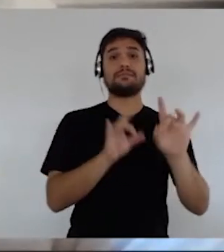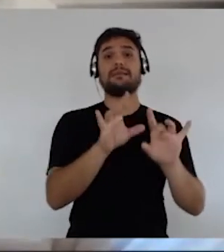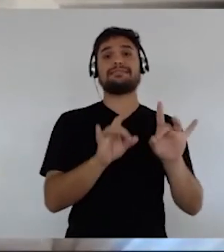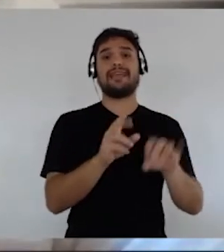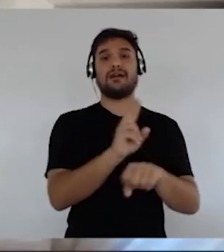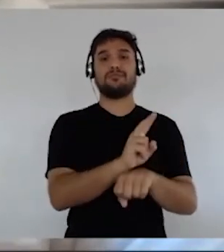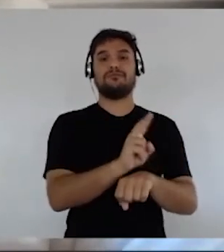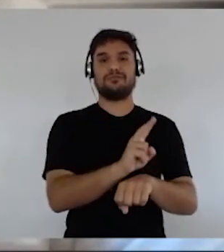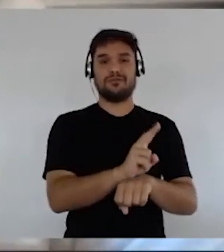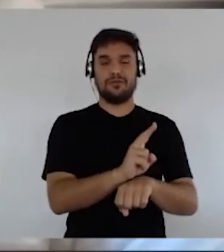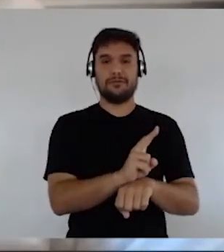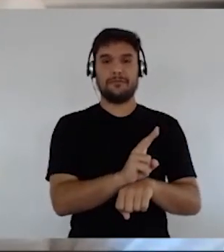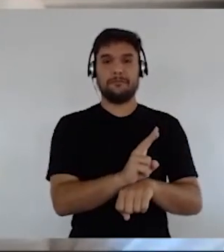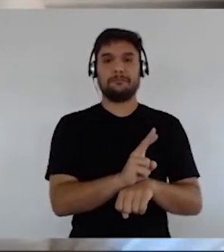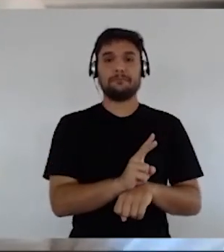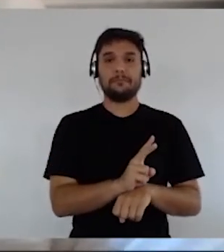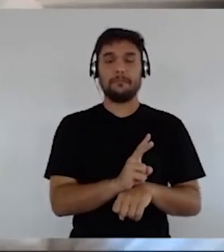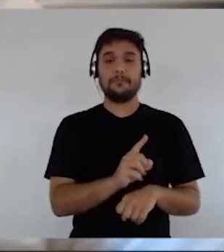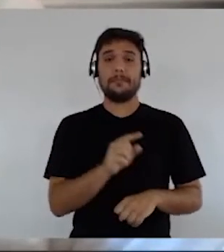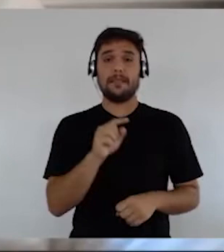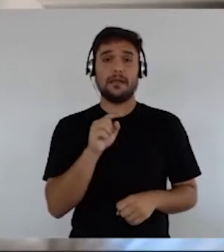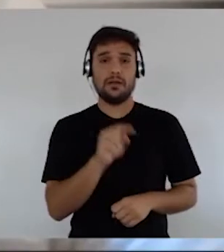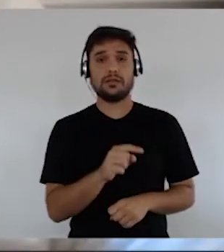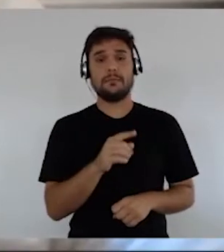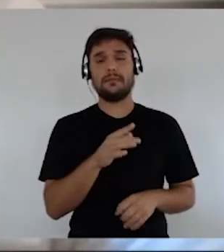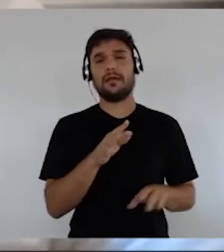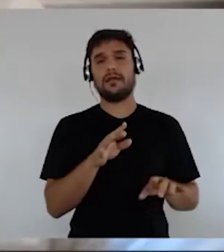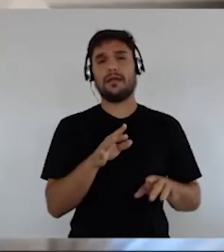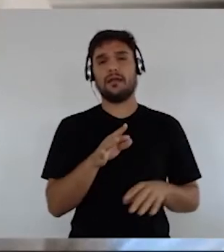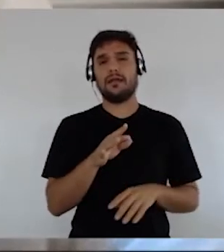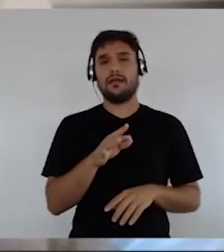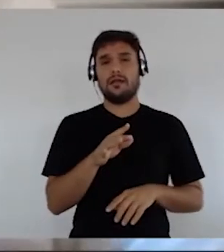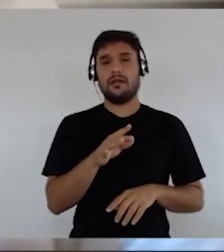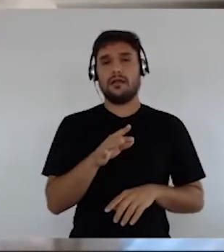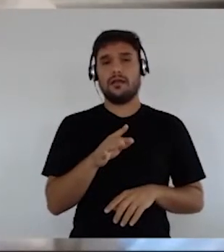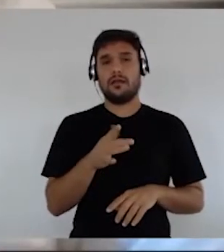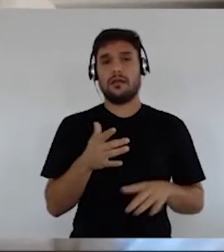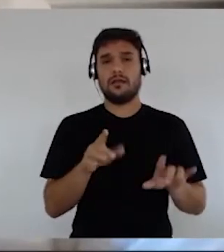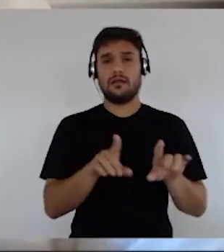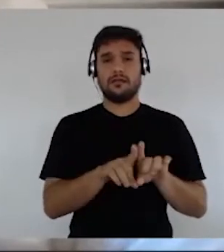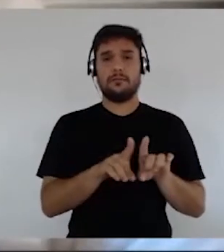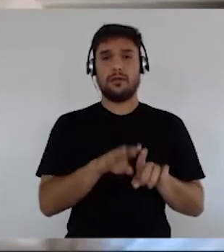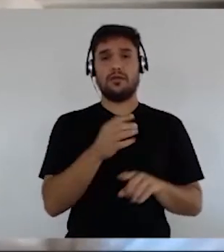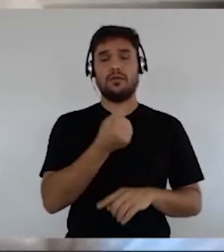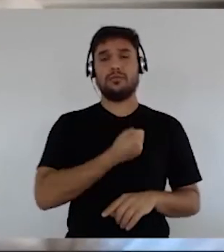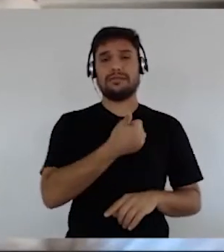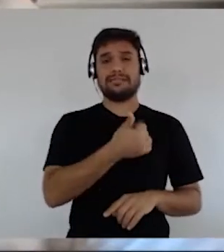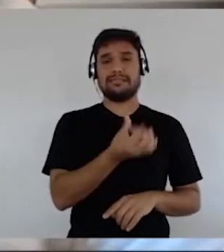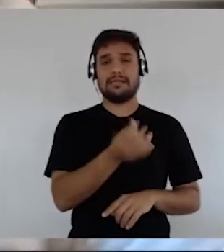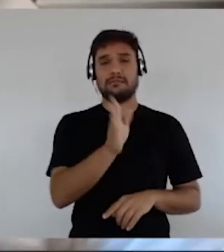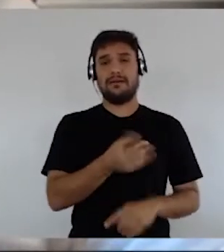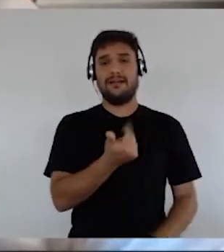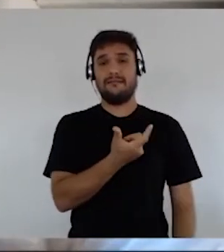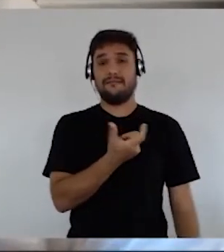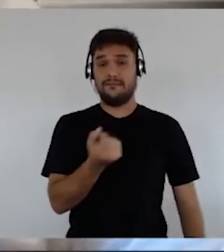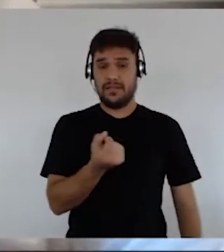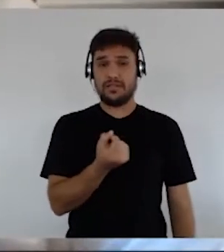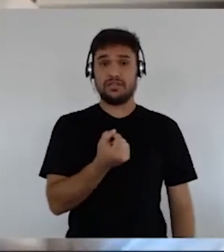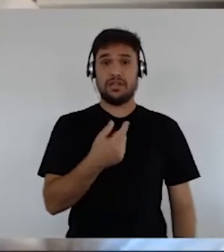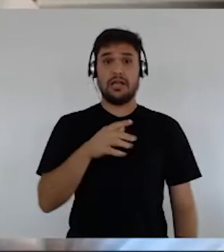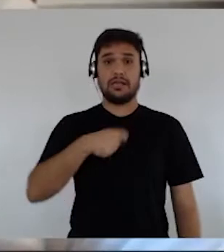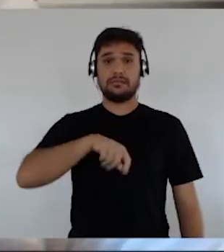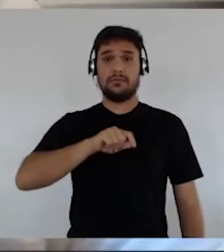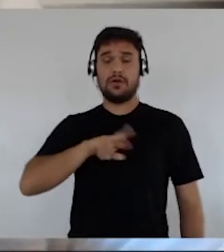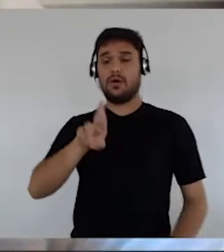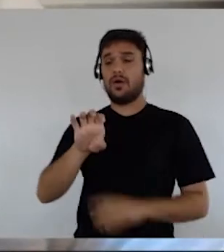regime excepcional provisório. A coincidência do número, a nós é a lei número 16 de 2020, em Espanha é o